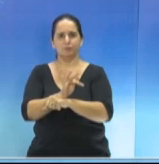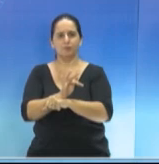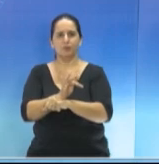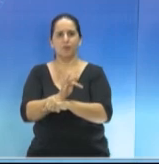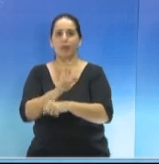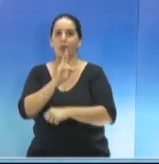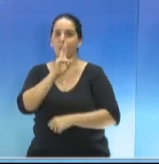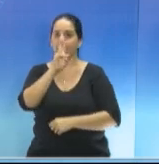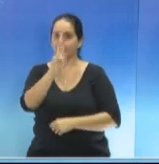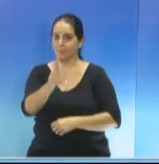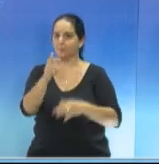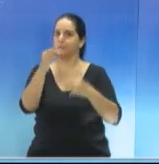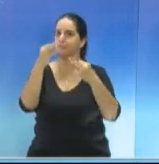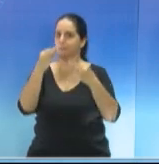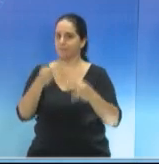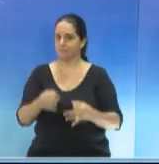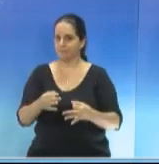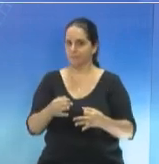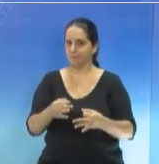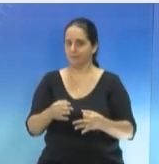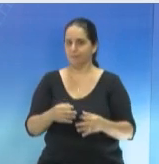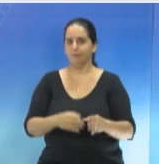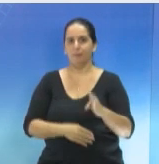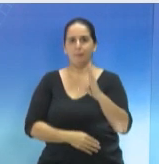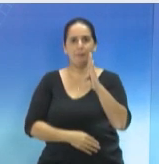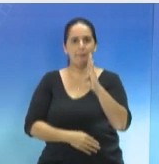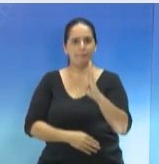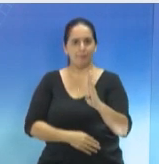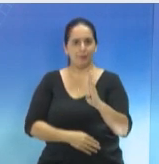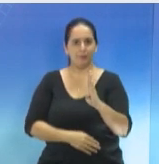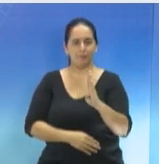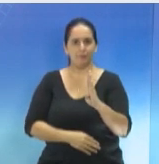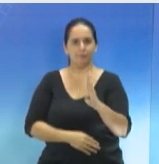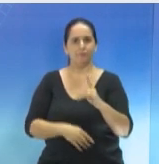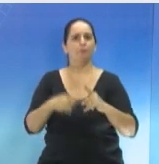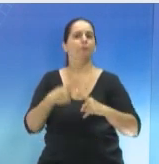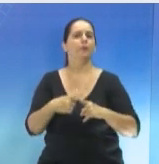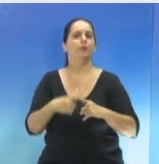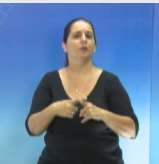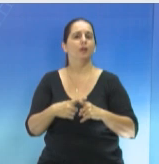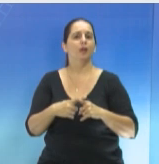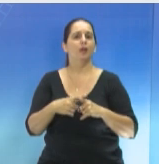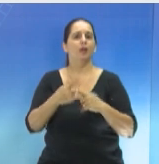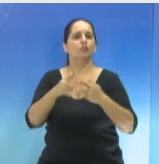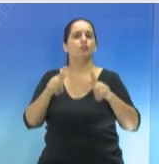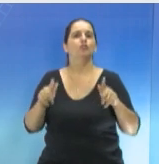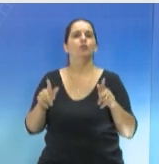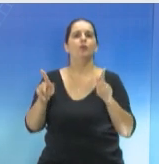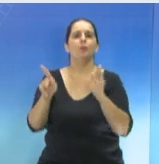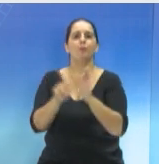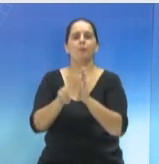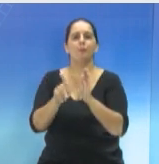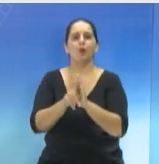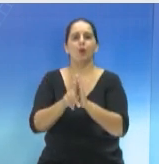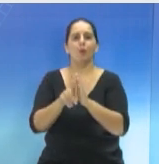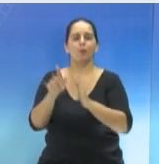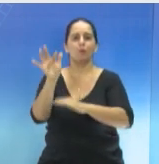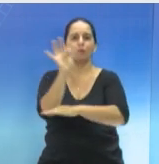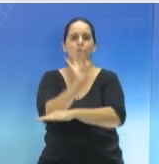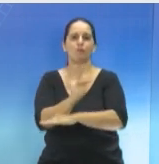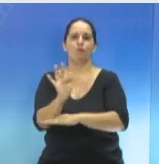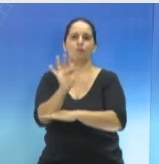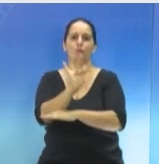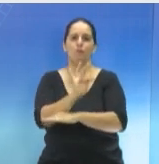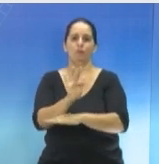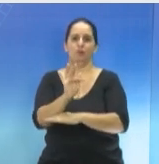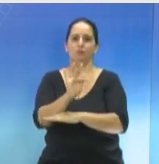a correta, vamos dizer, é a letra B, B de bola, porque o gênero é solene, por isso é norma padrão,